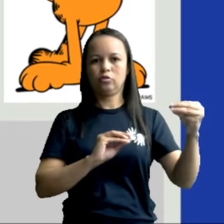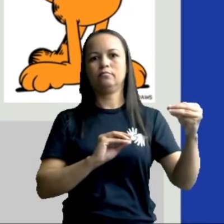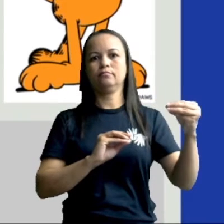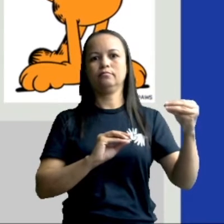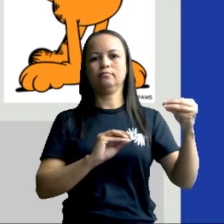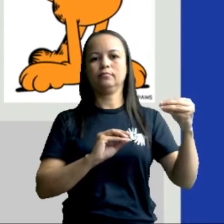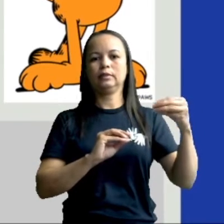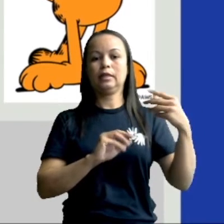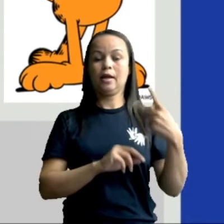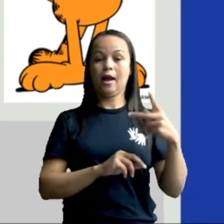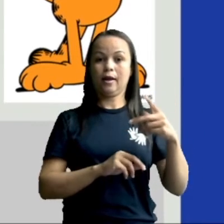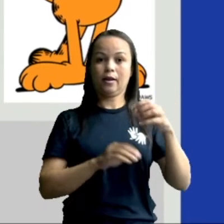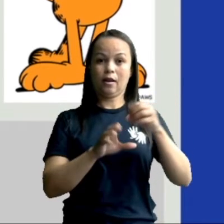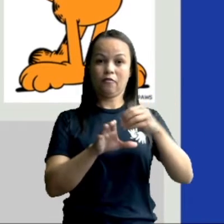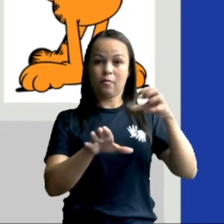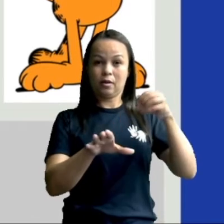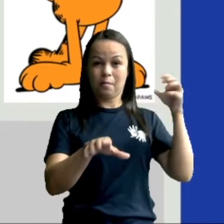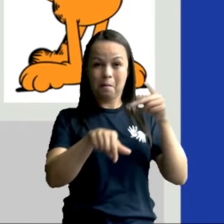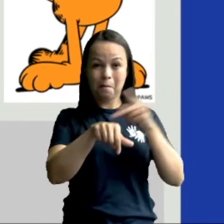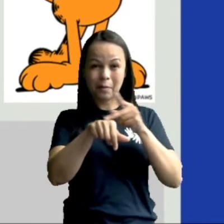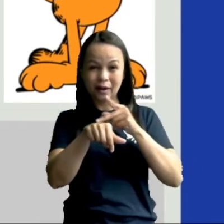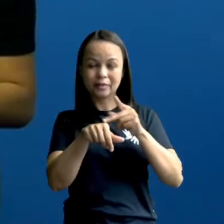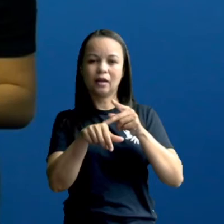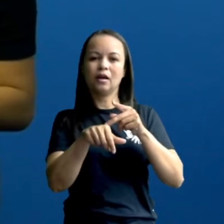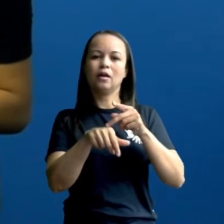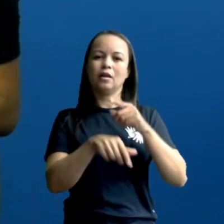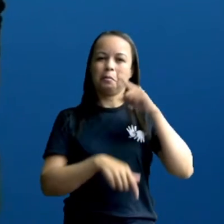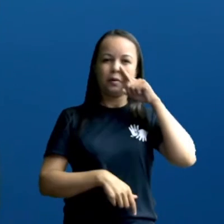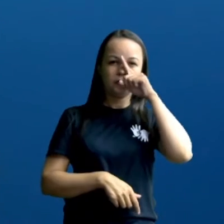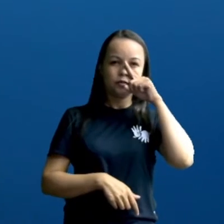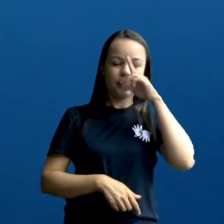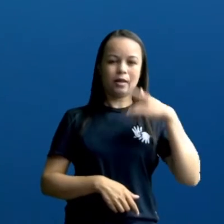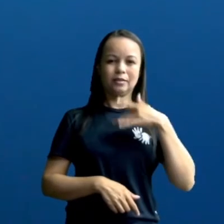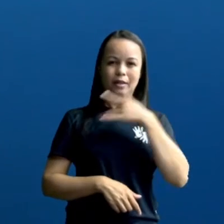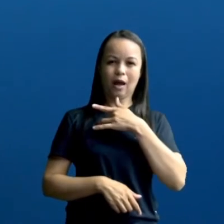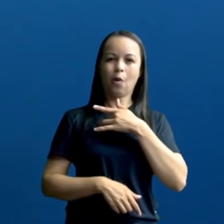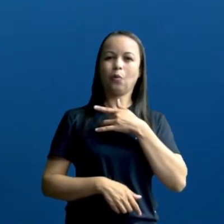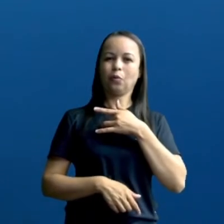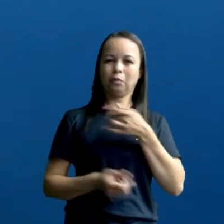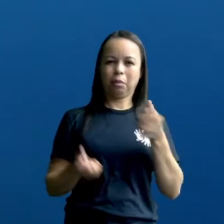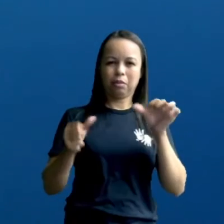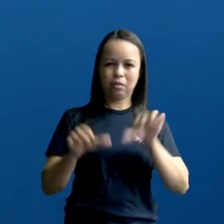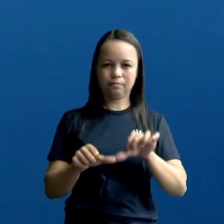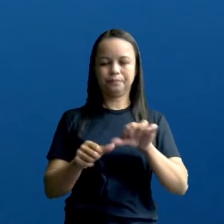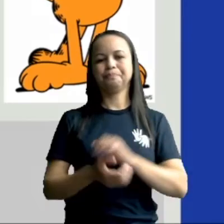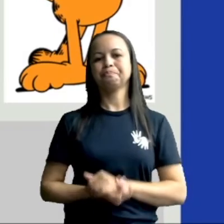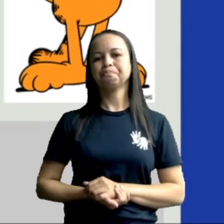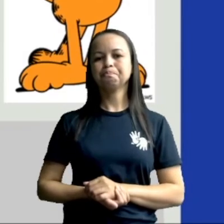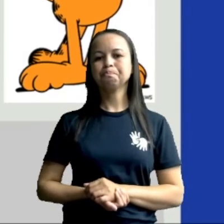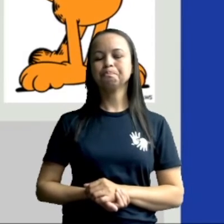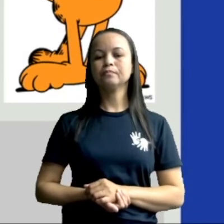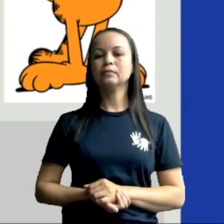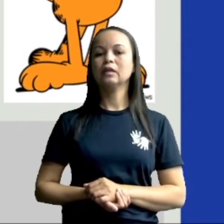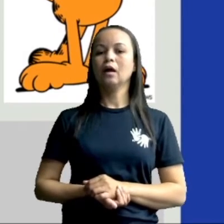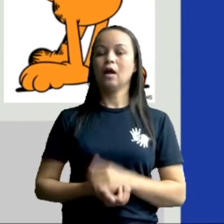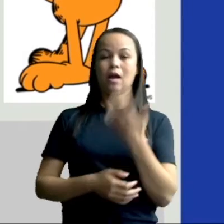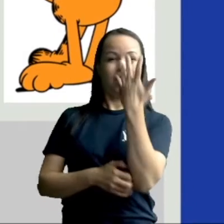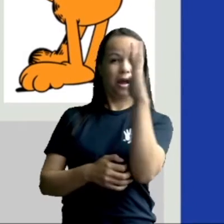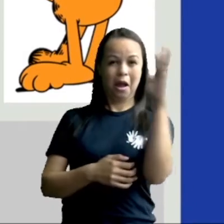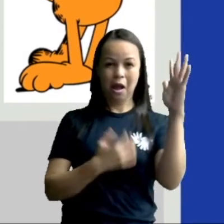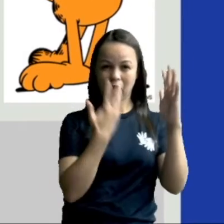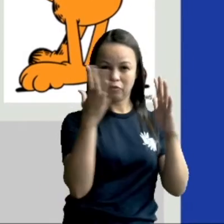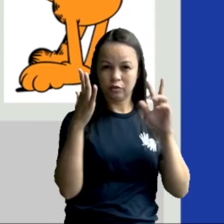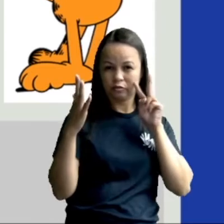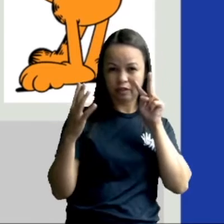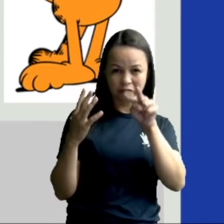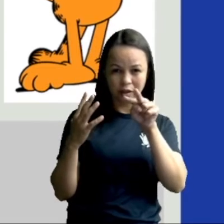preta vai prejudicar a sua saúde para o resto da sua vida. Você não está vendo árvores, está vendo